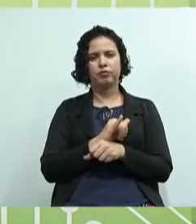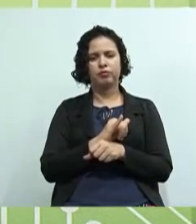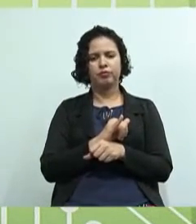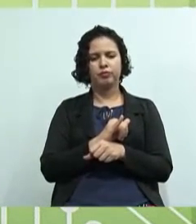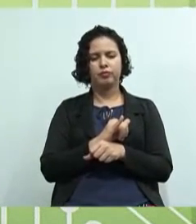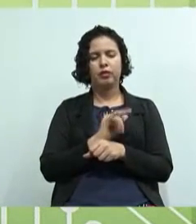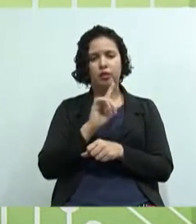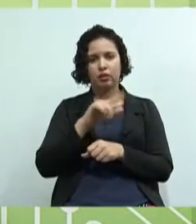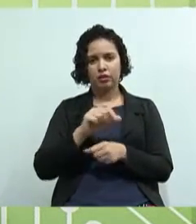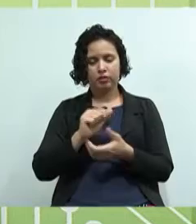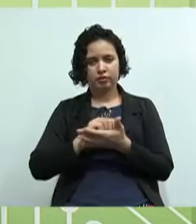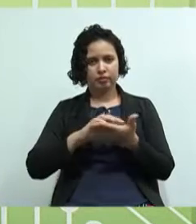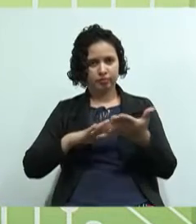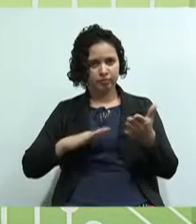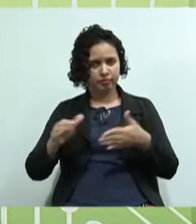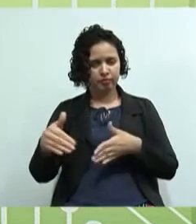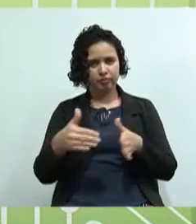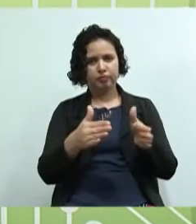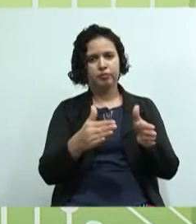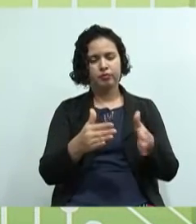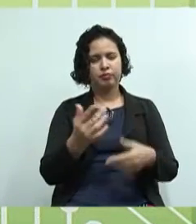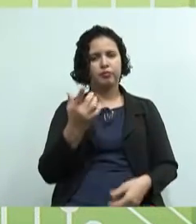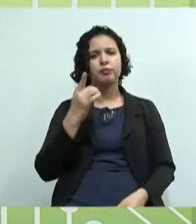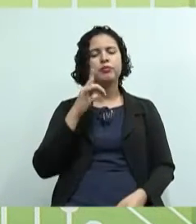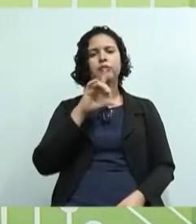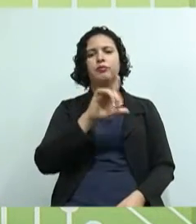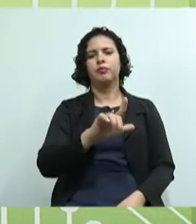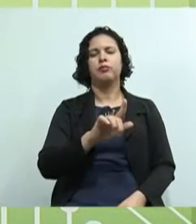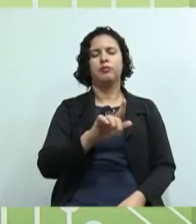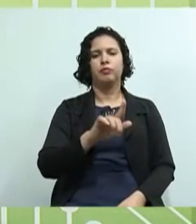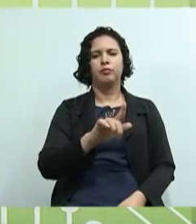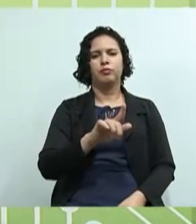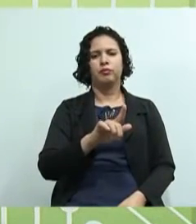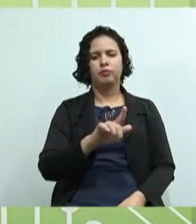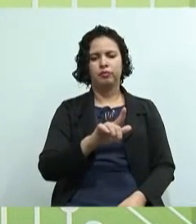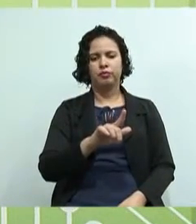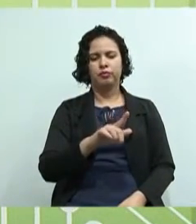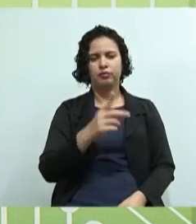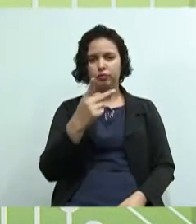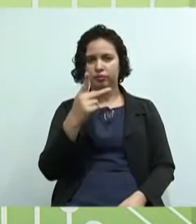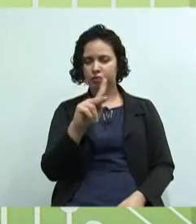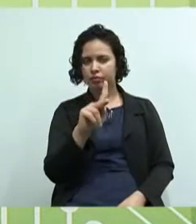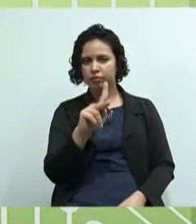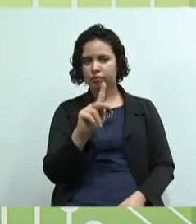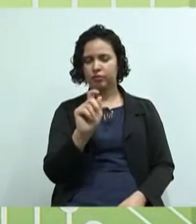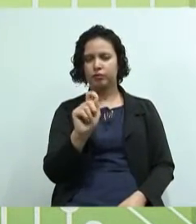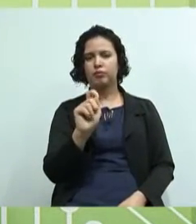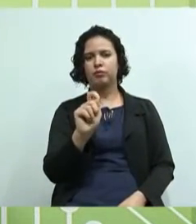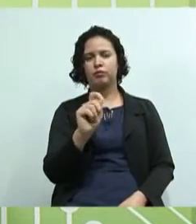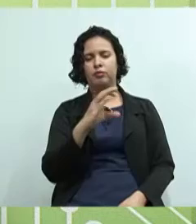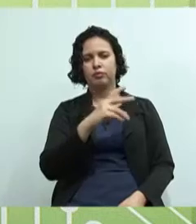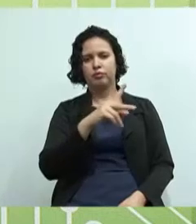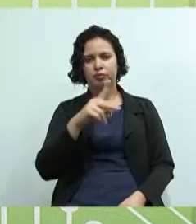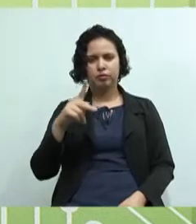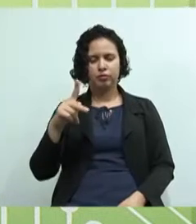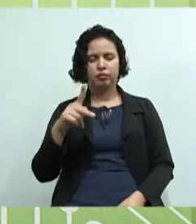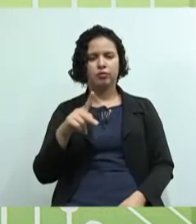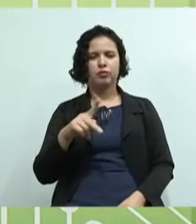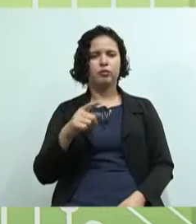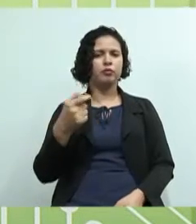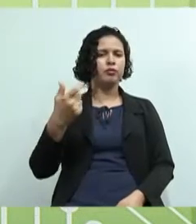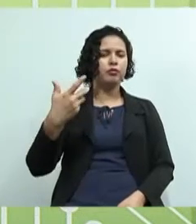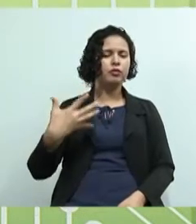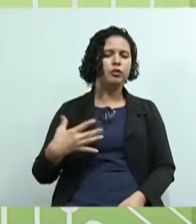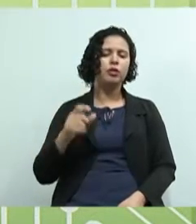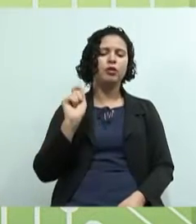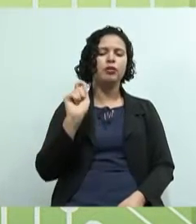é uma das nossas atividades de percurso para você conseguir alcançar êxito na sua cooperativa. Você precisa definir o que você quer